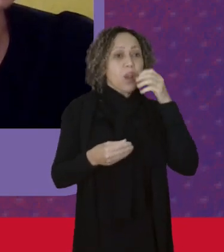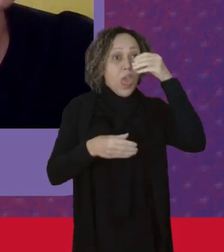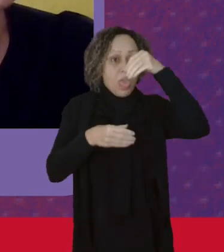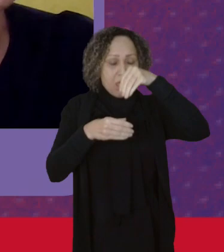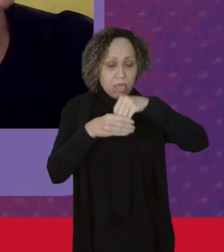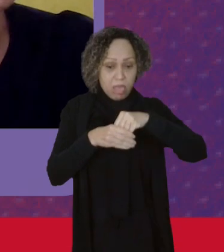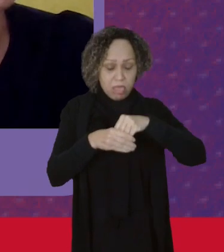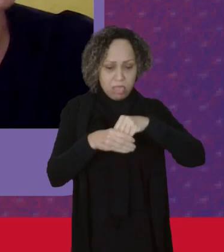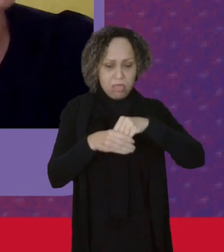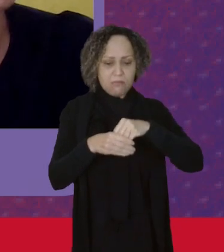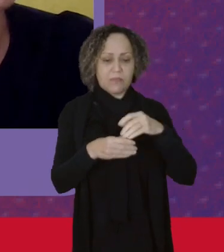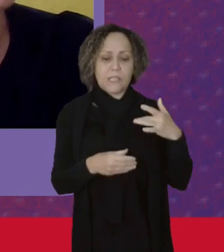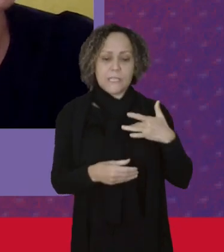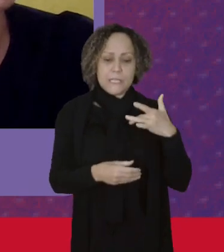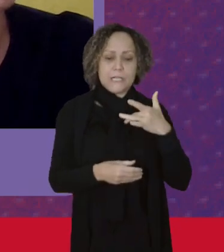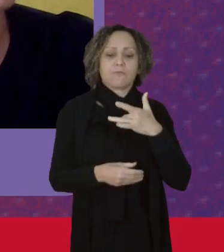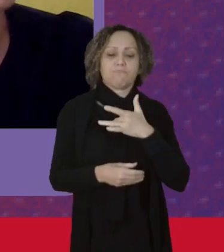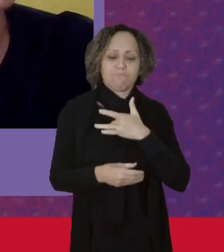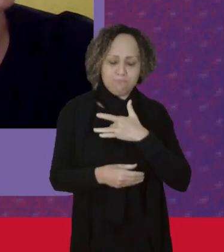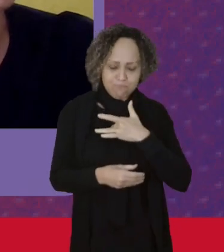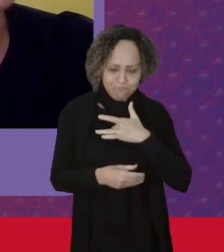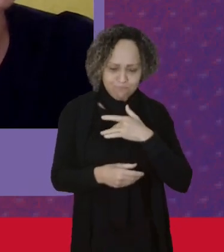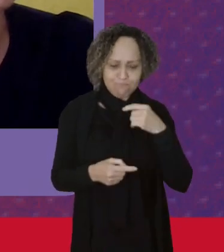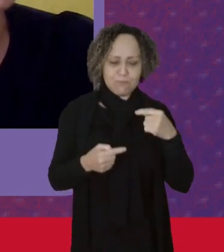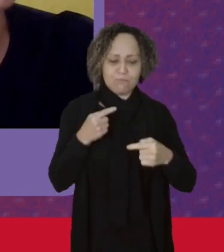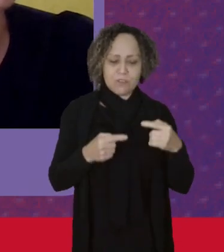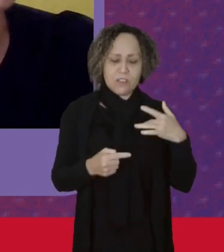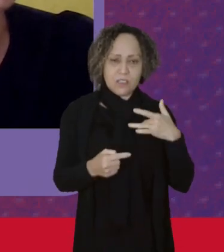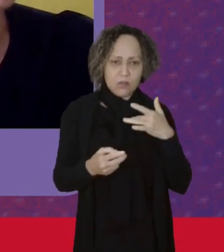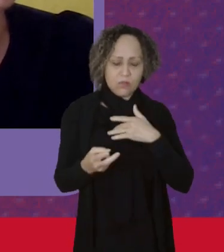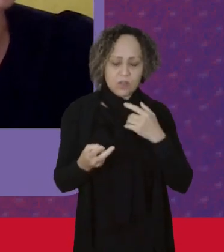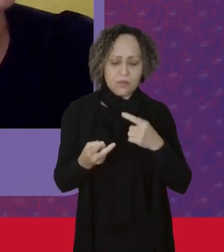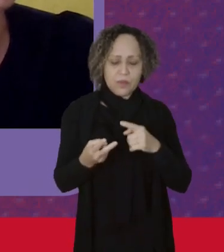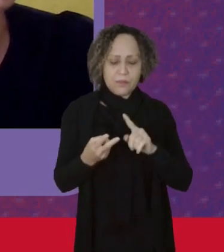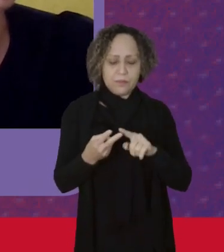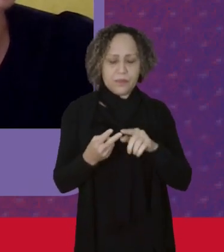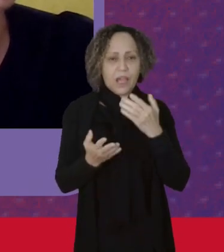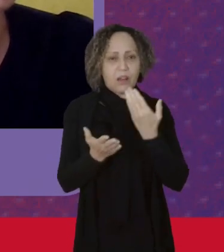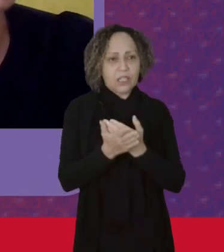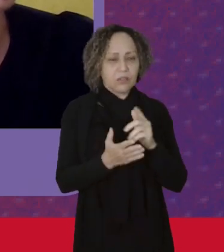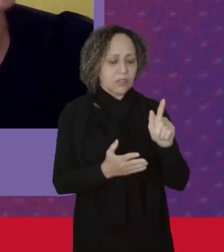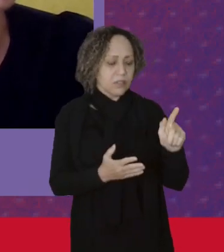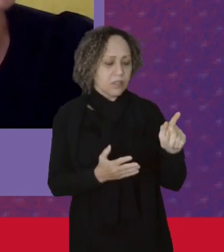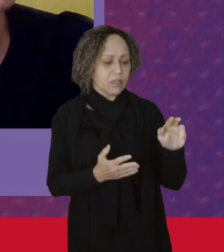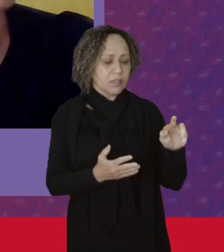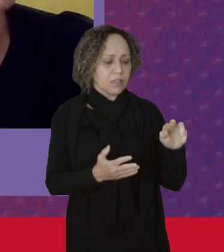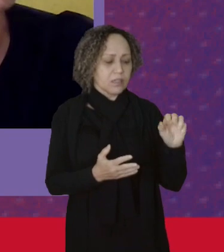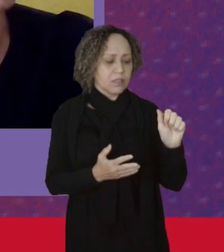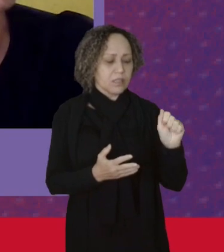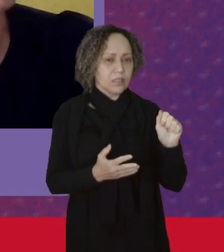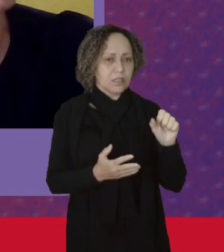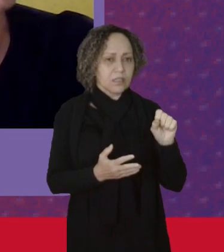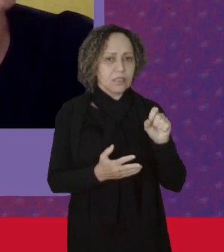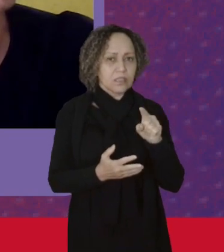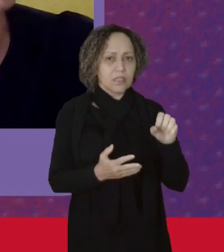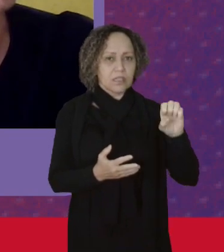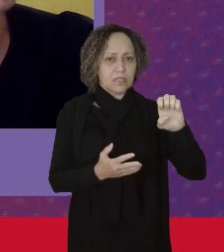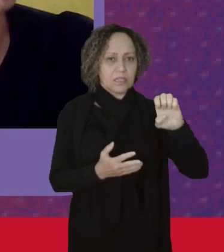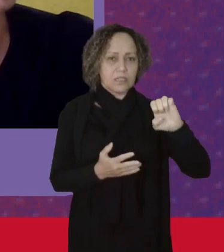E na aula 2, a Graziele trata da questão também da conquista do espaço público pelas